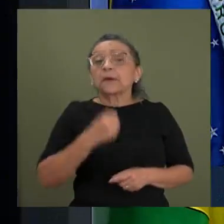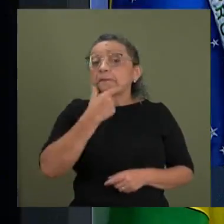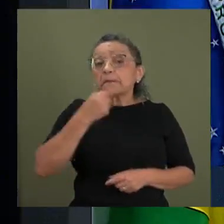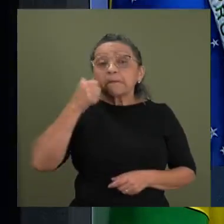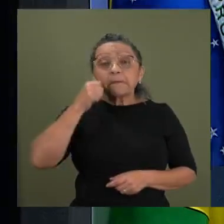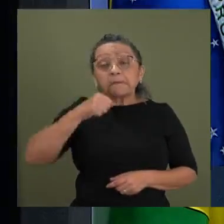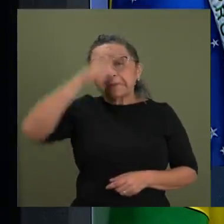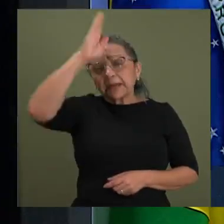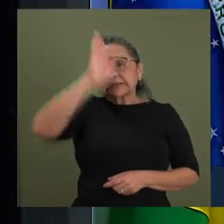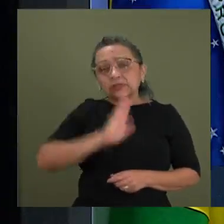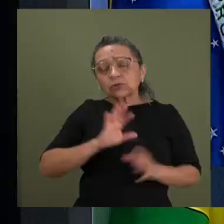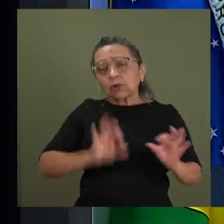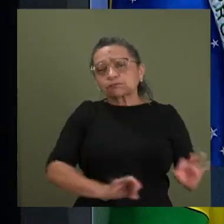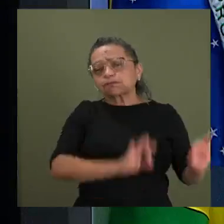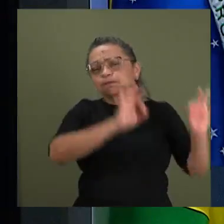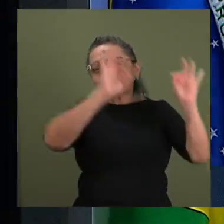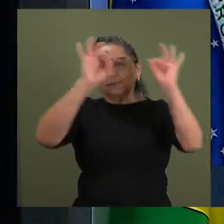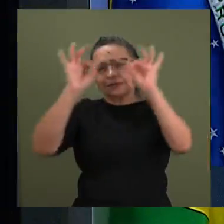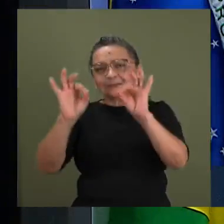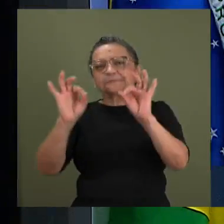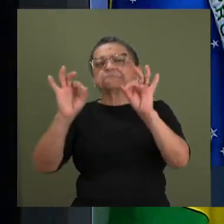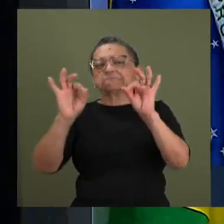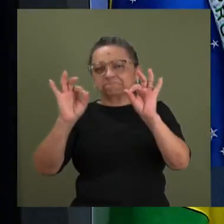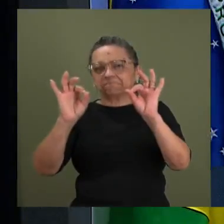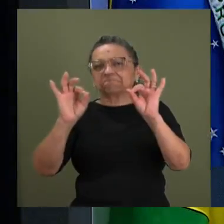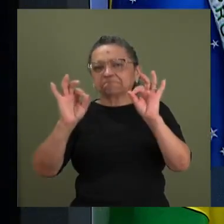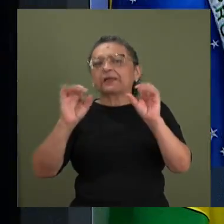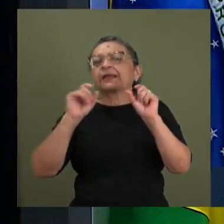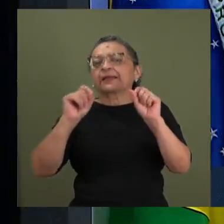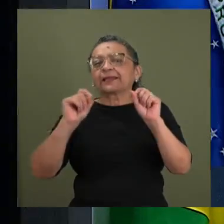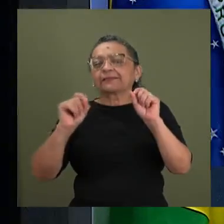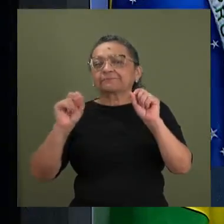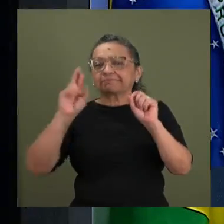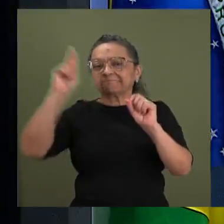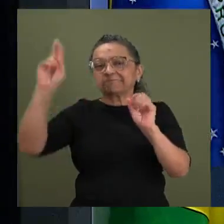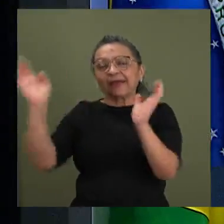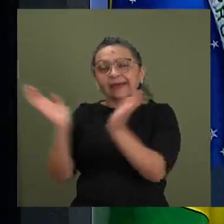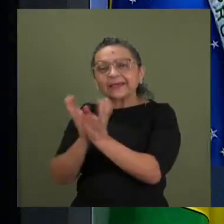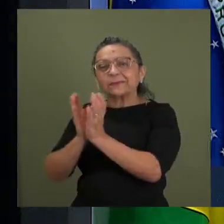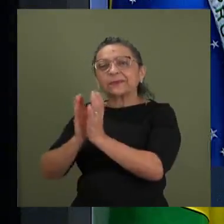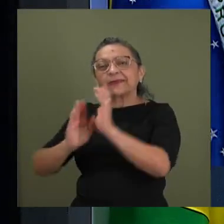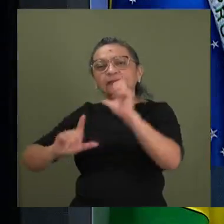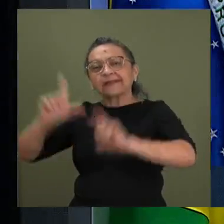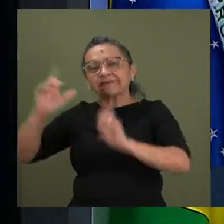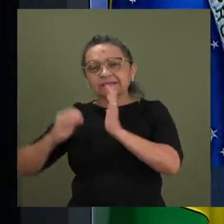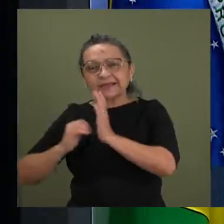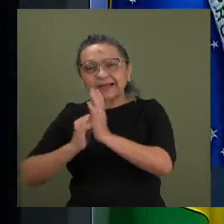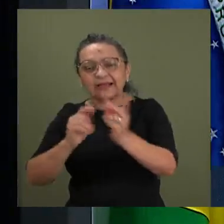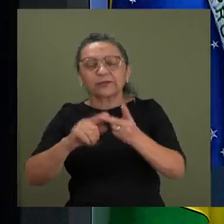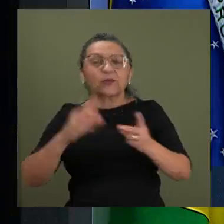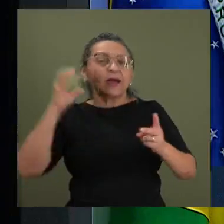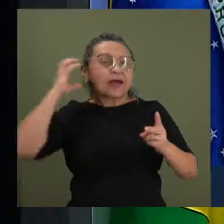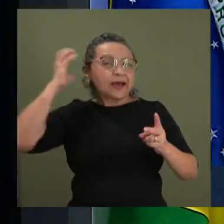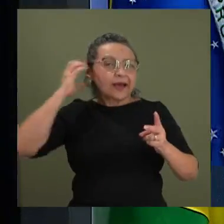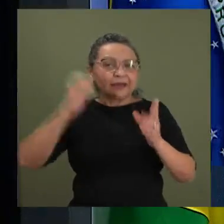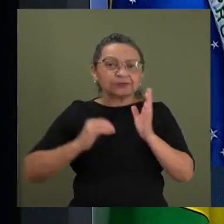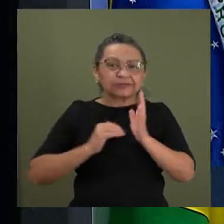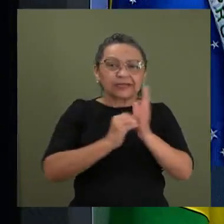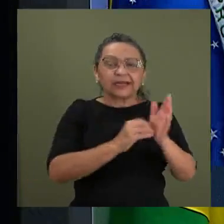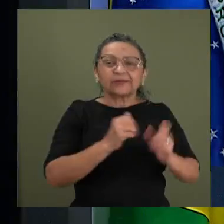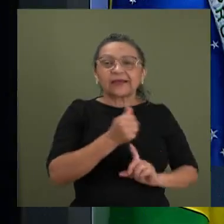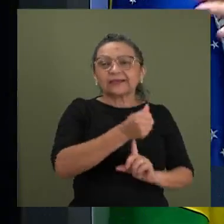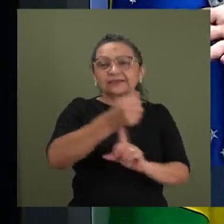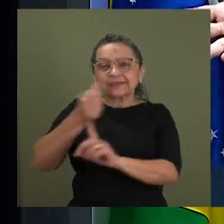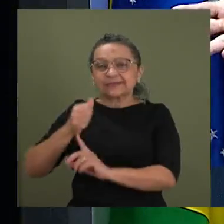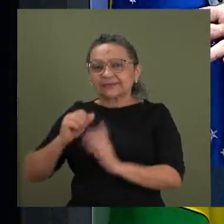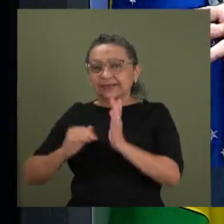acompanhando aí pelo trabalho muito competente da equipe da TV Senado, Rádio Senado e Agência Senado. Senhor presidente, eu